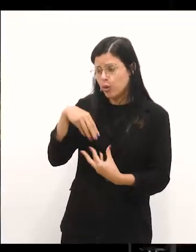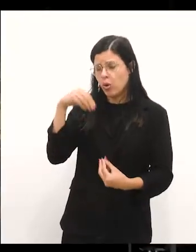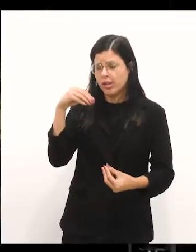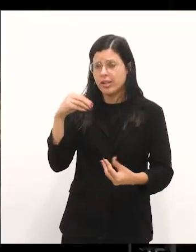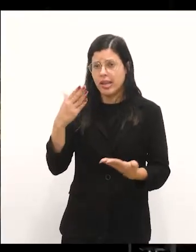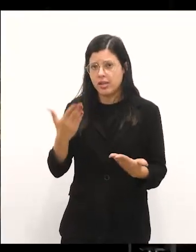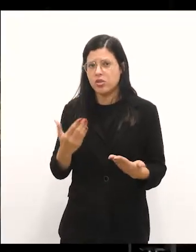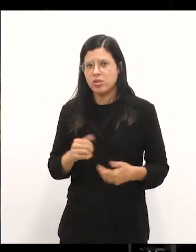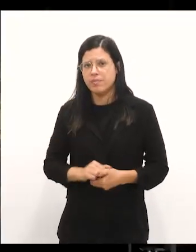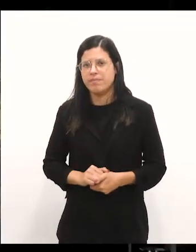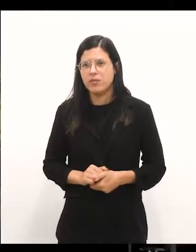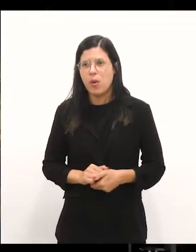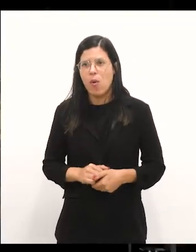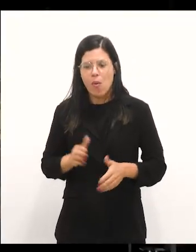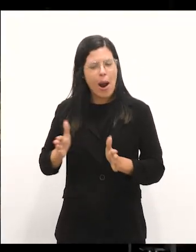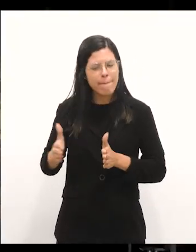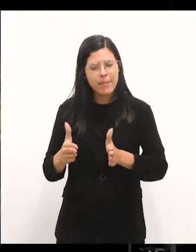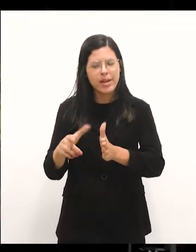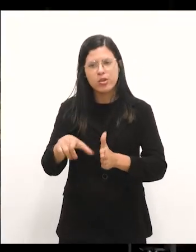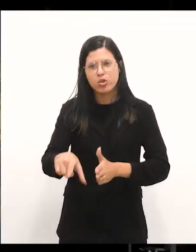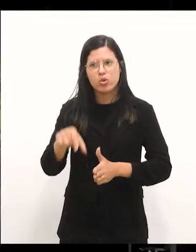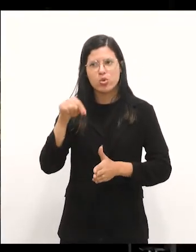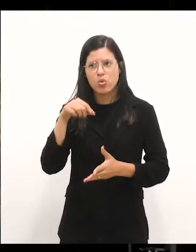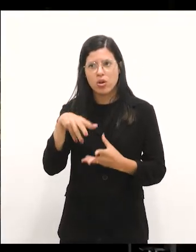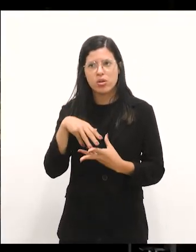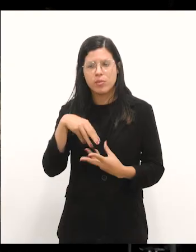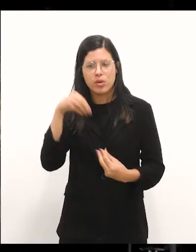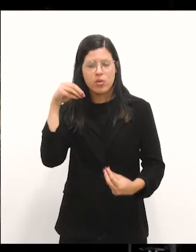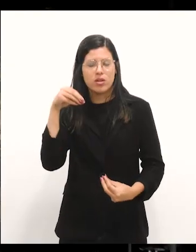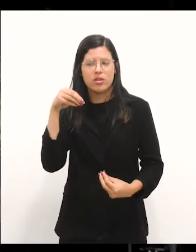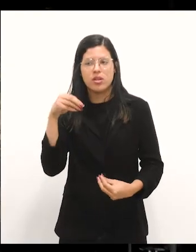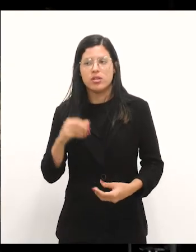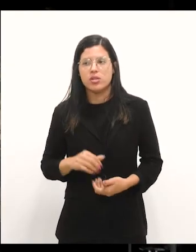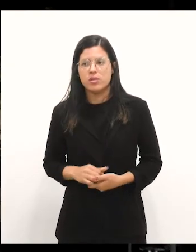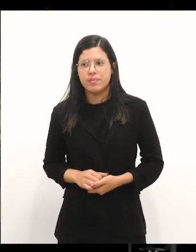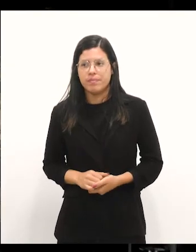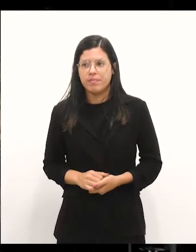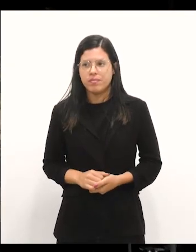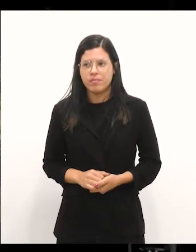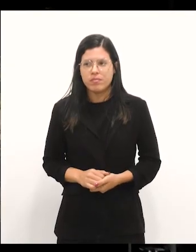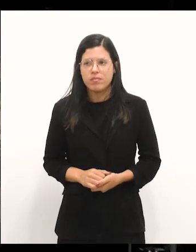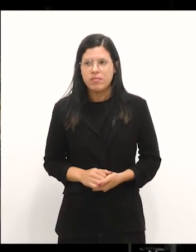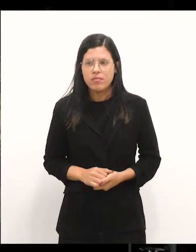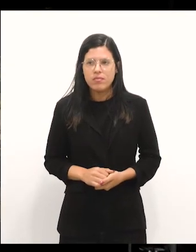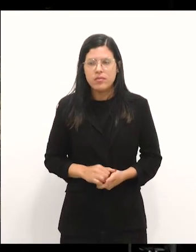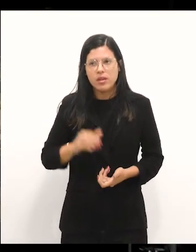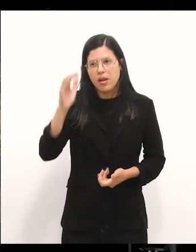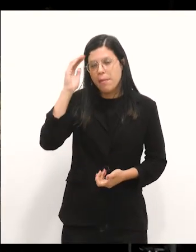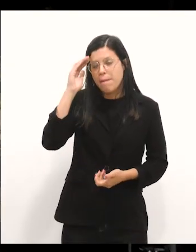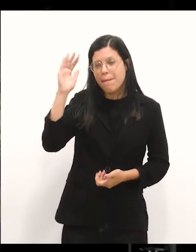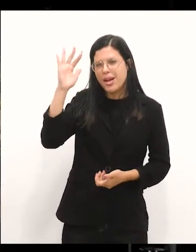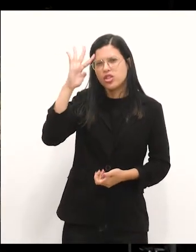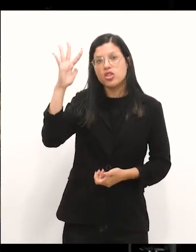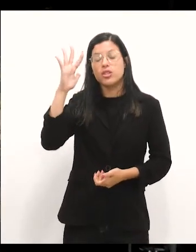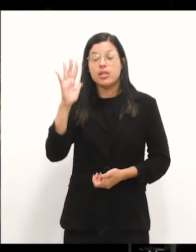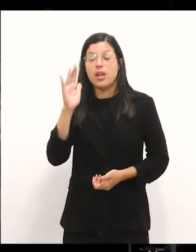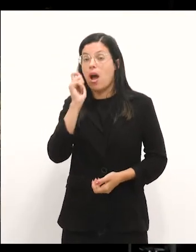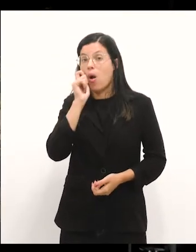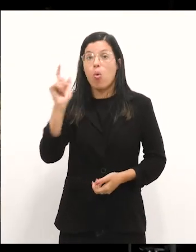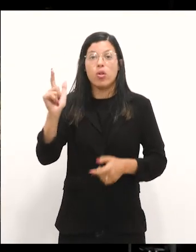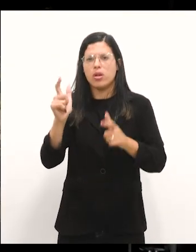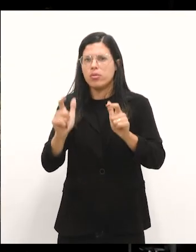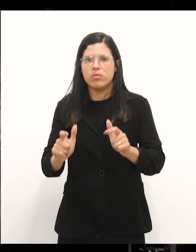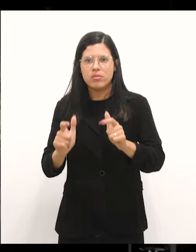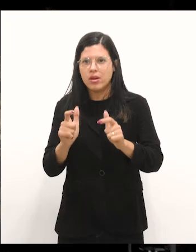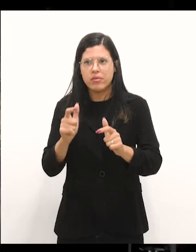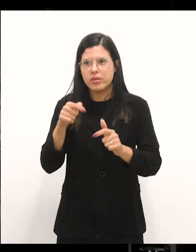espiritualidade. No caminho que a gente escolher, a espiritualidade. Porque é como... Imagina despertar num